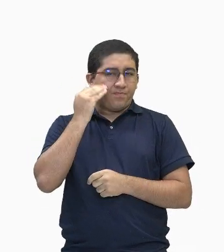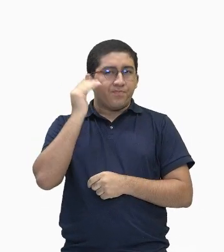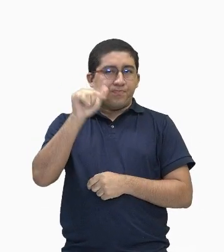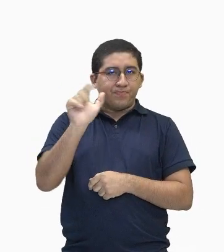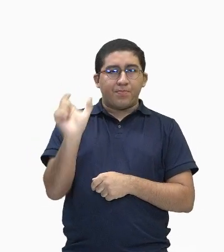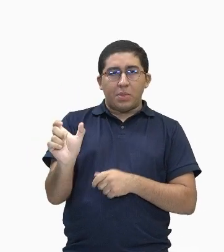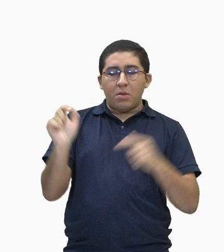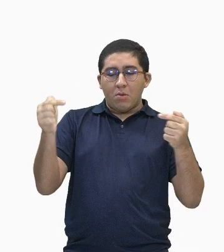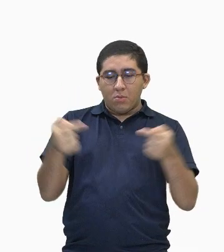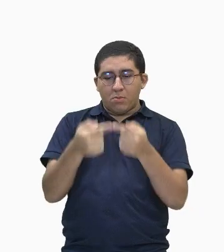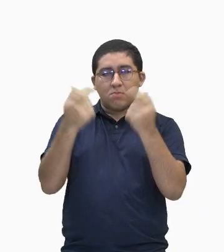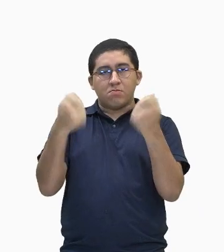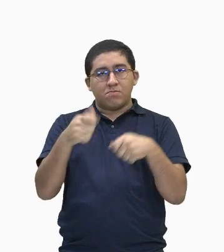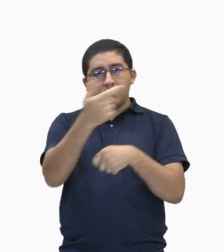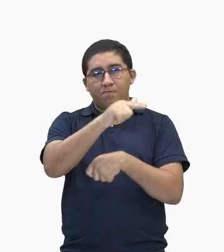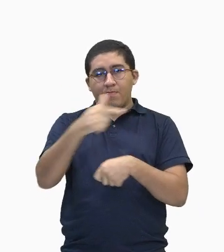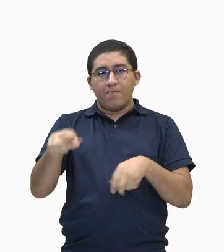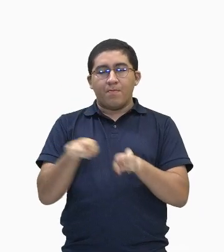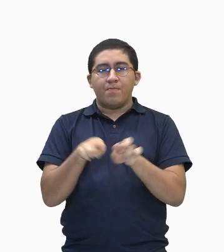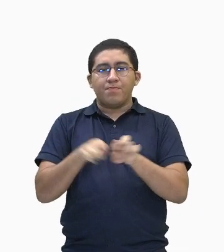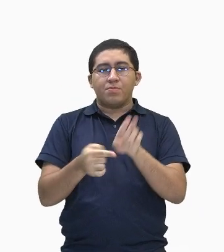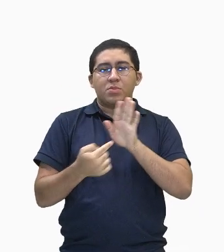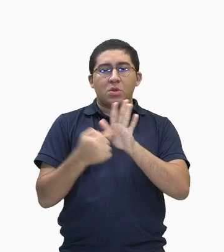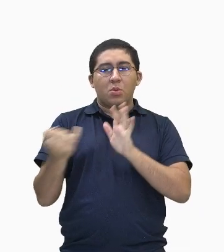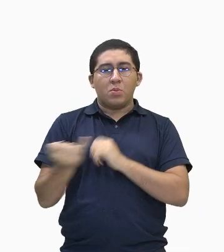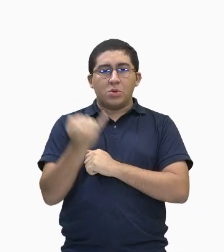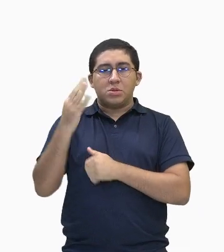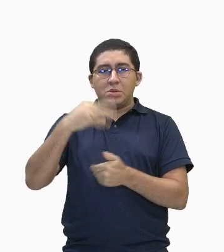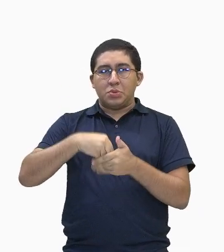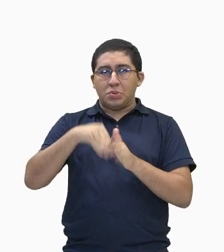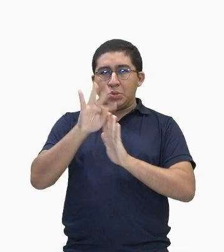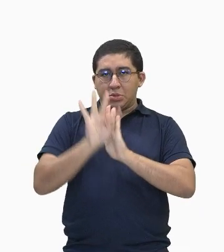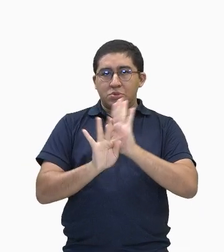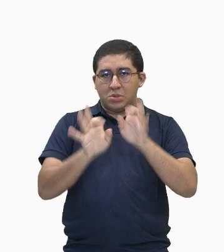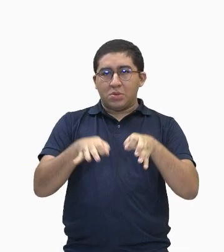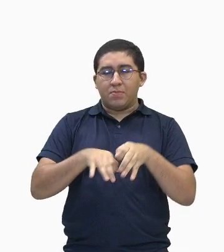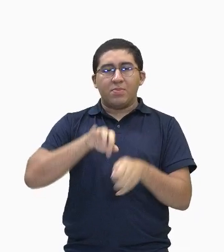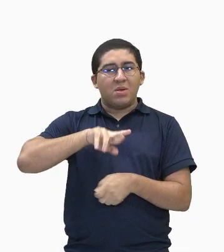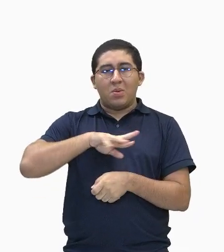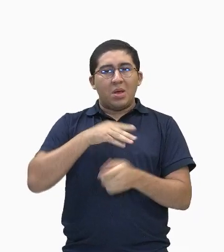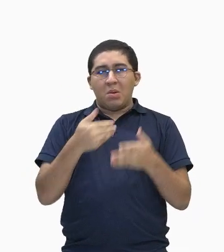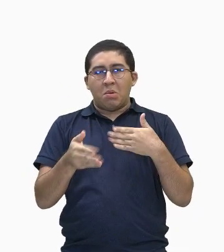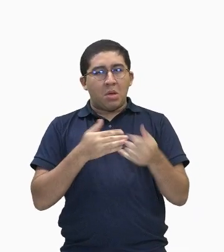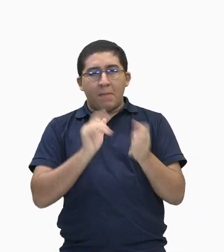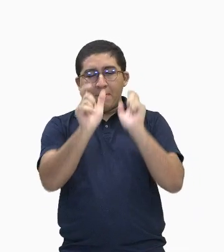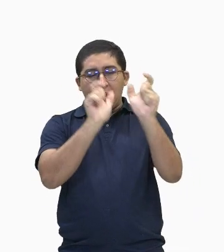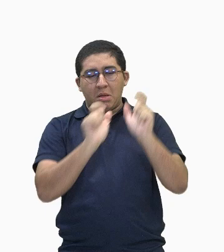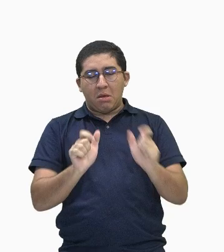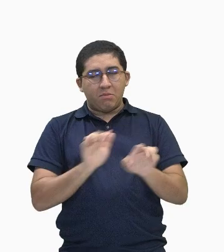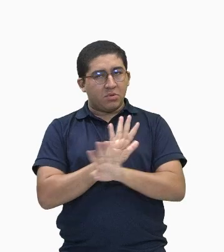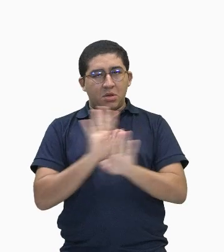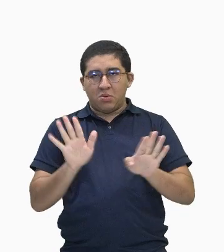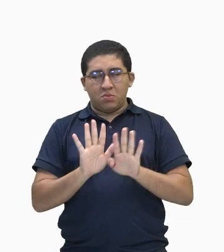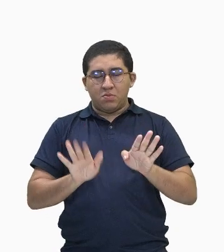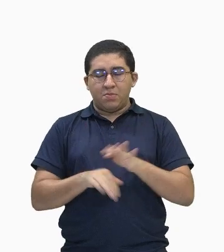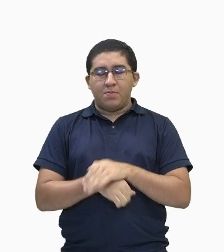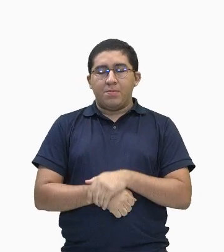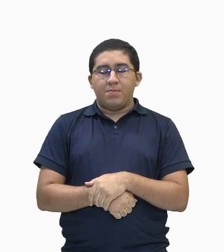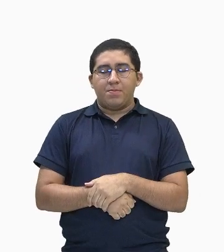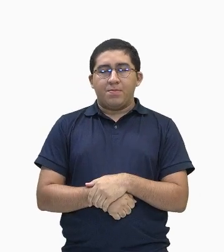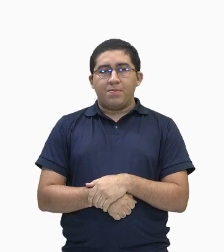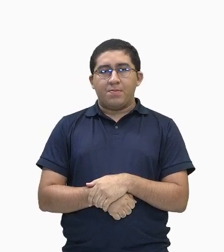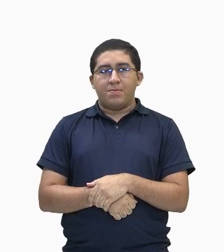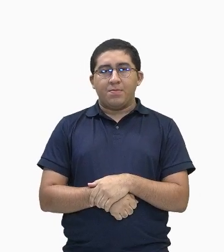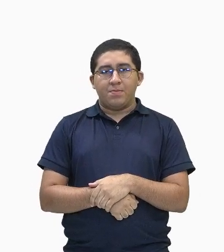palavras repetidas e para mostrar a importância ali no texto, tá bom? Então, não é qualquer palavra, it, that,